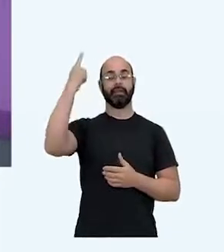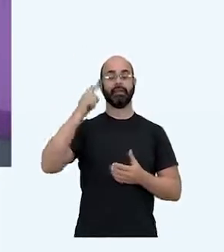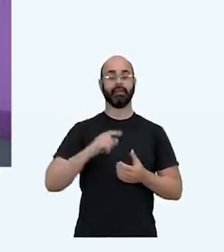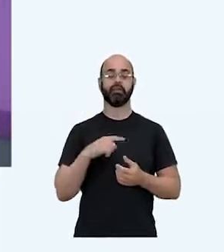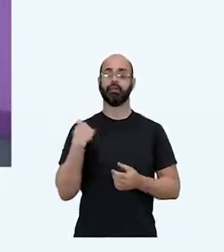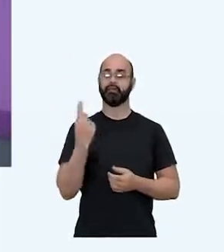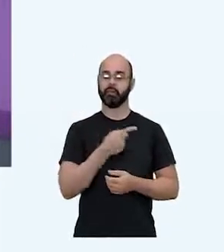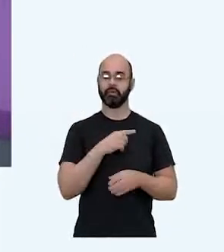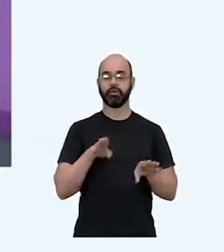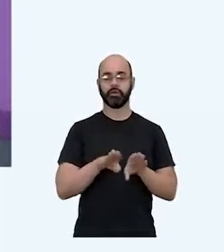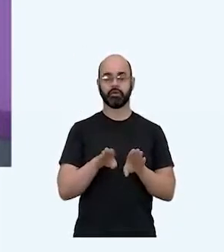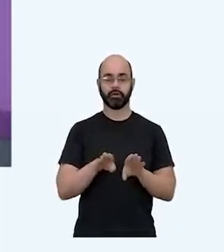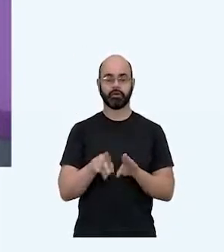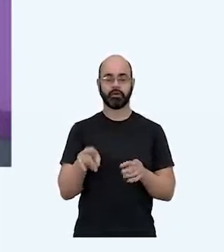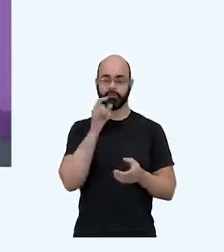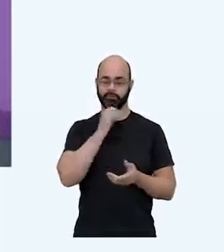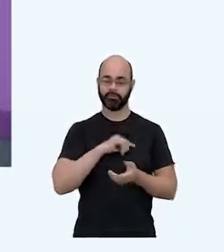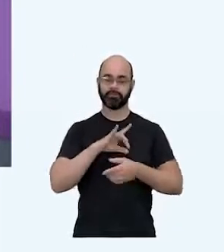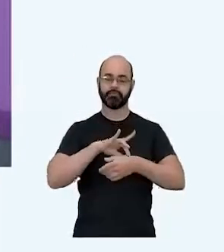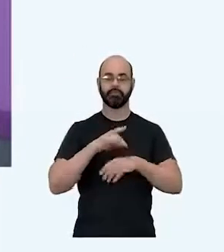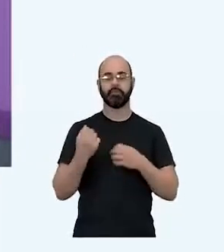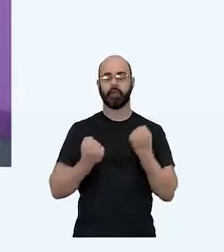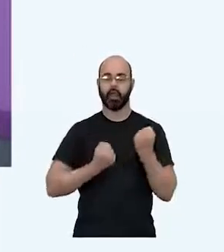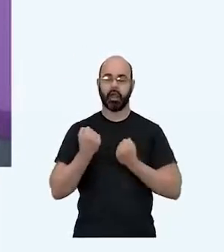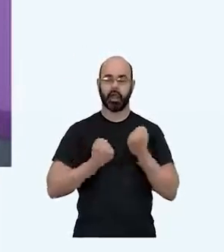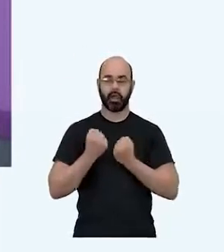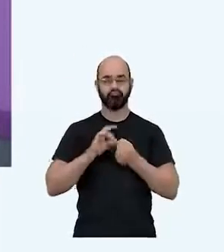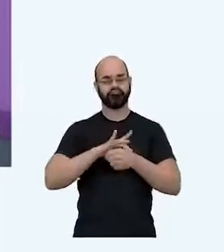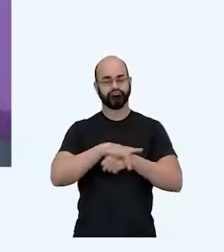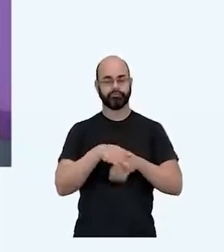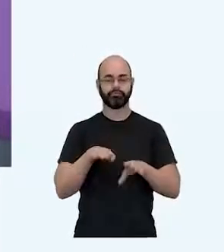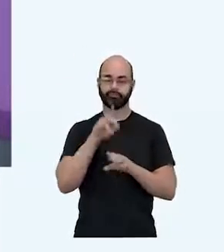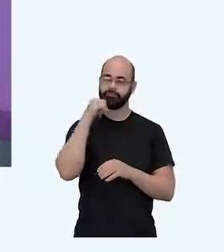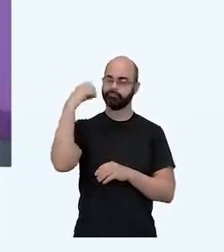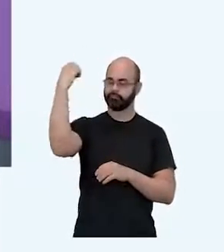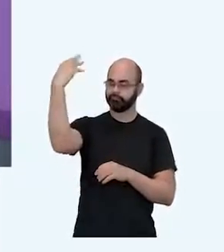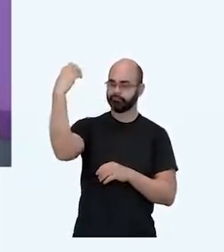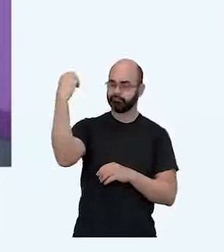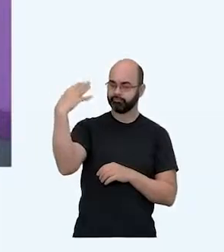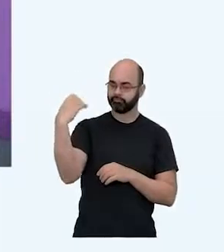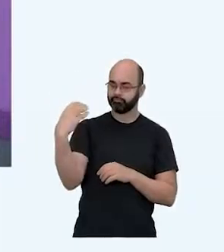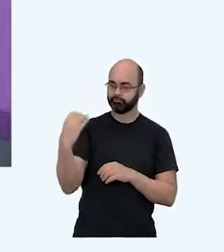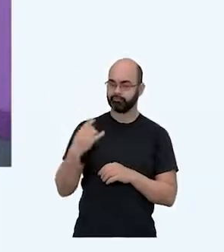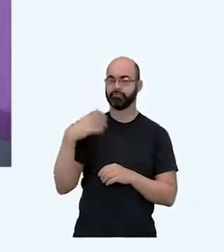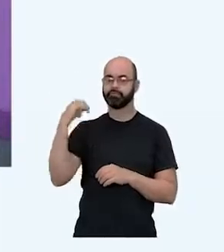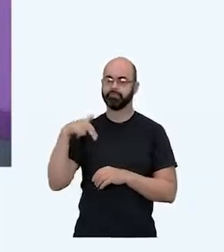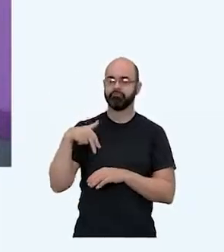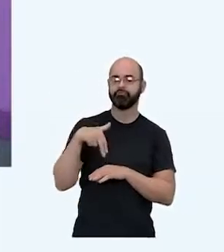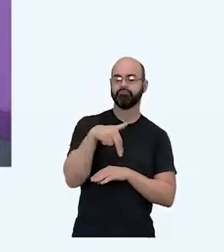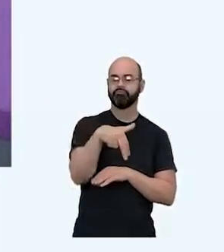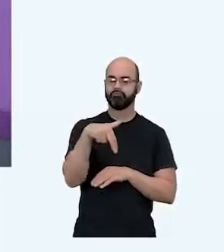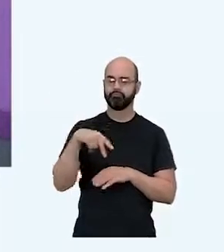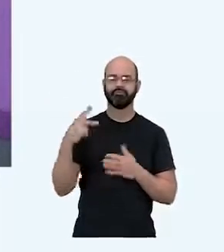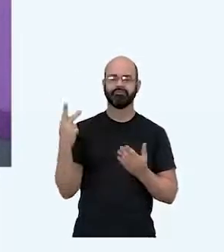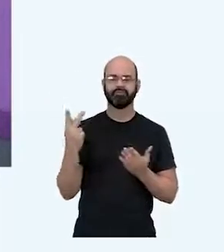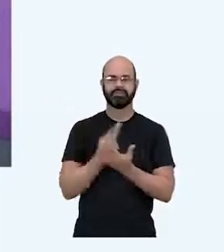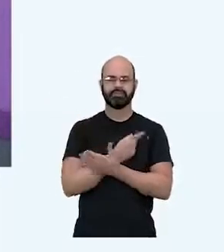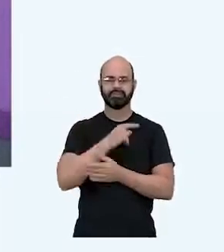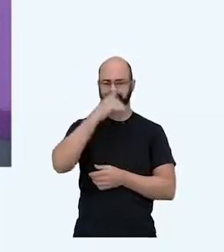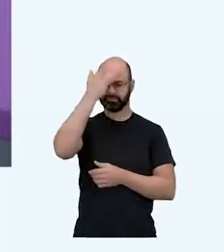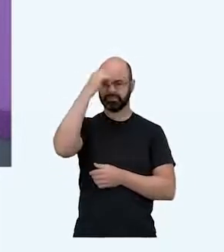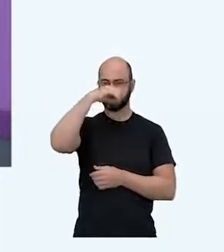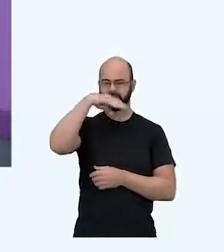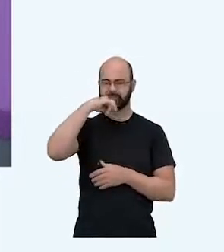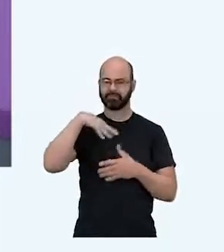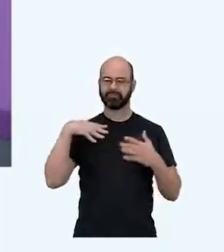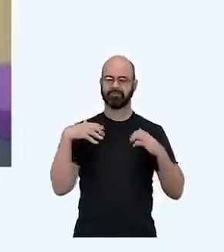o direito de ter segurança no trânsito, mas devemos respeitar os semáforos, senão... Já pensou quantos acidentes